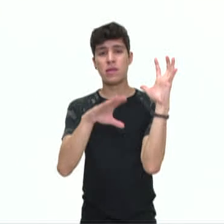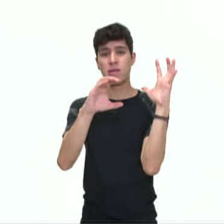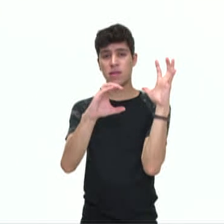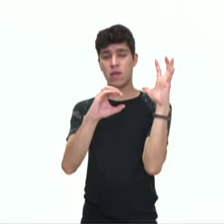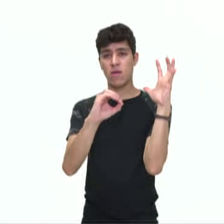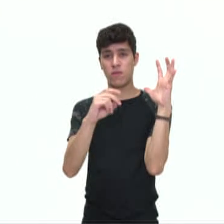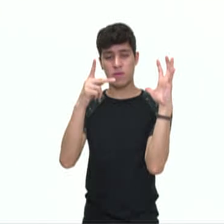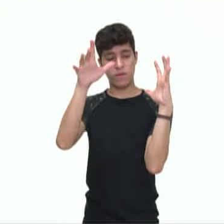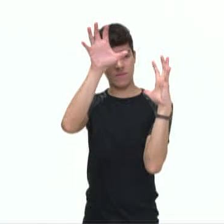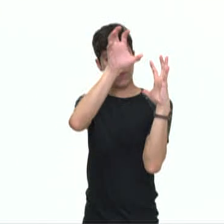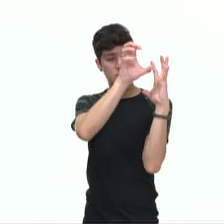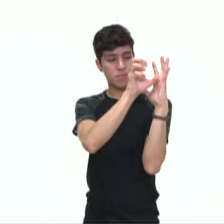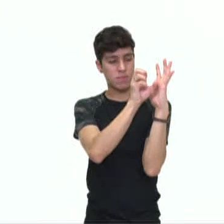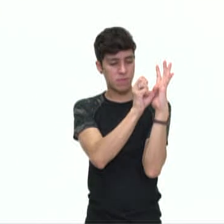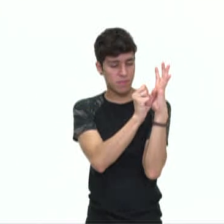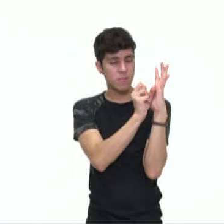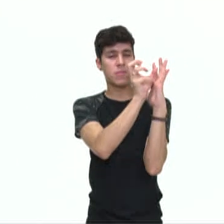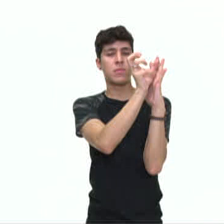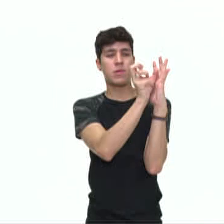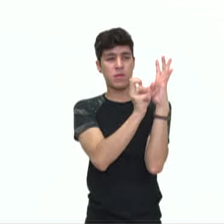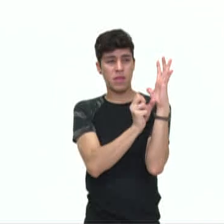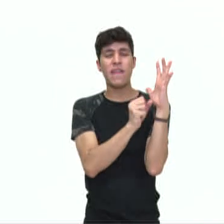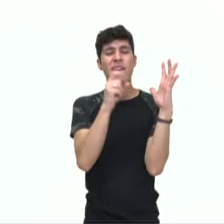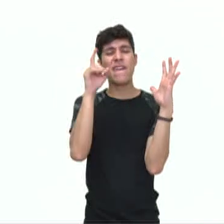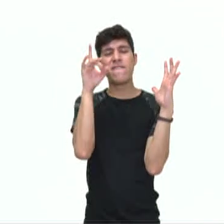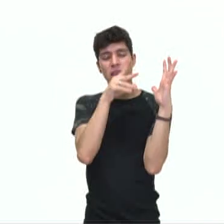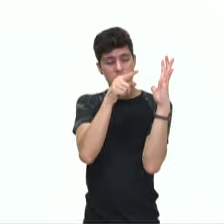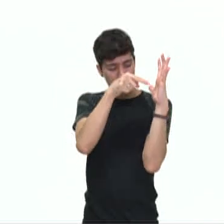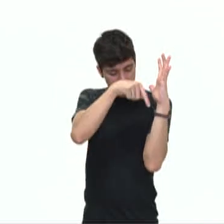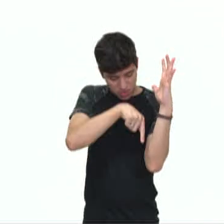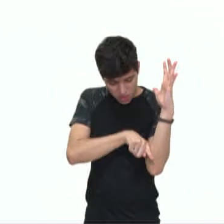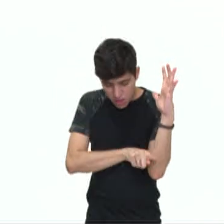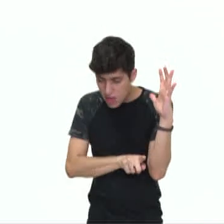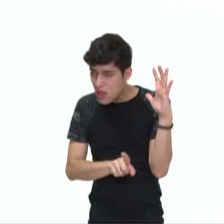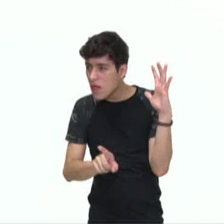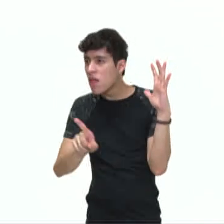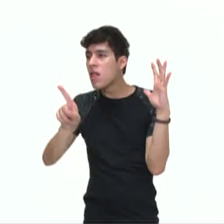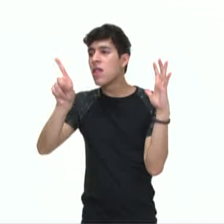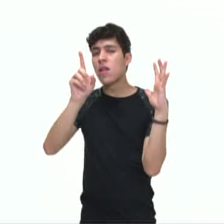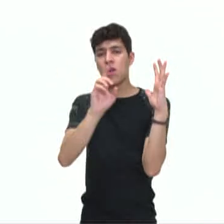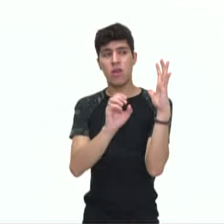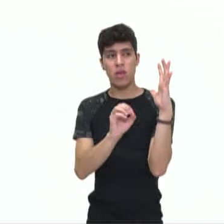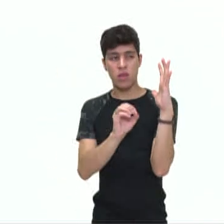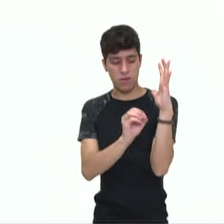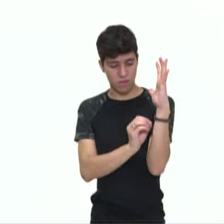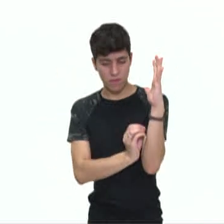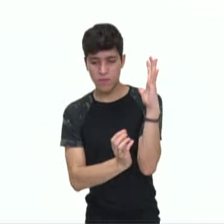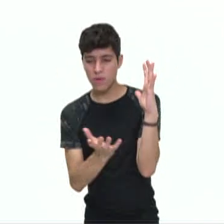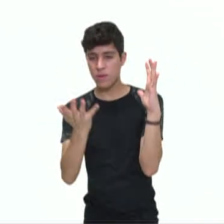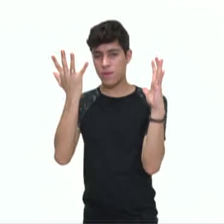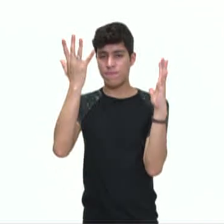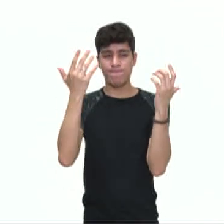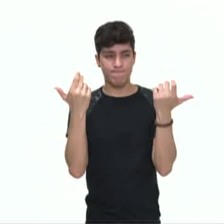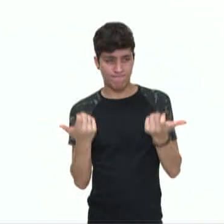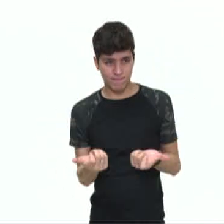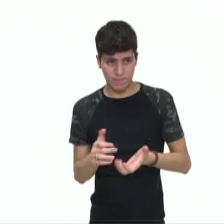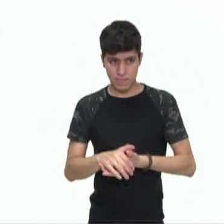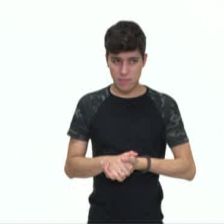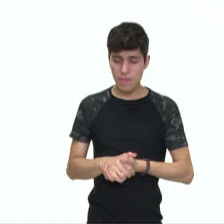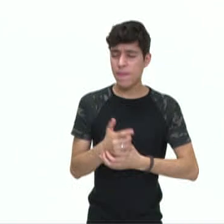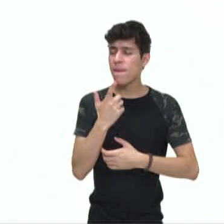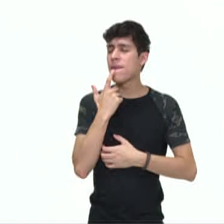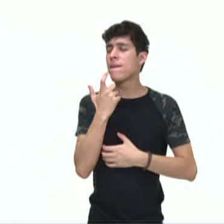As setas em verde significa a devolução do CO2 para a atmosfera. E as setas